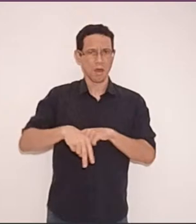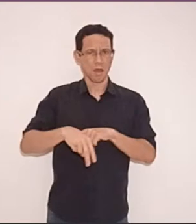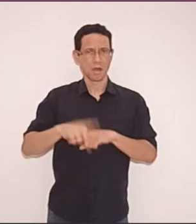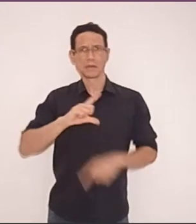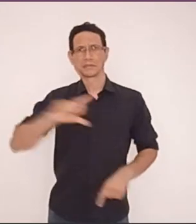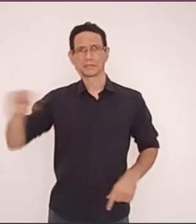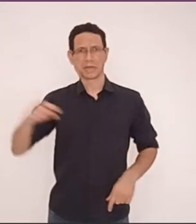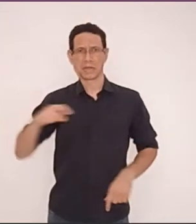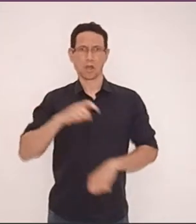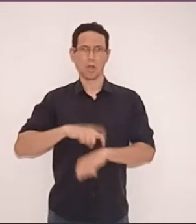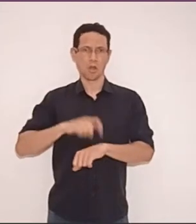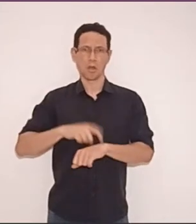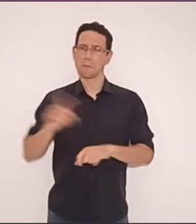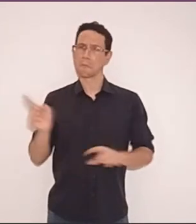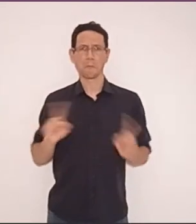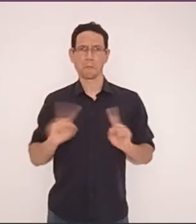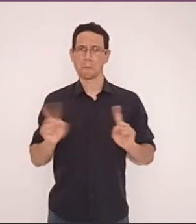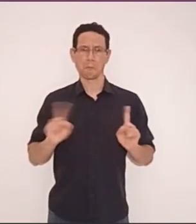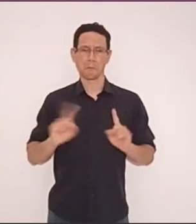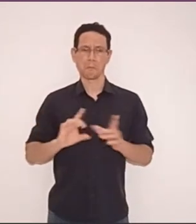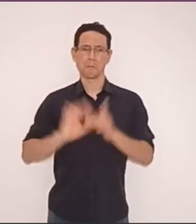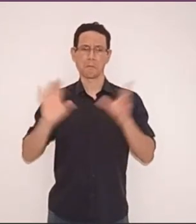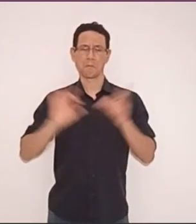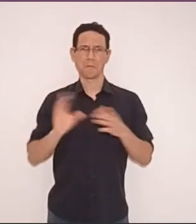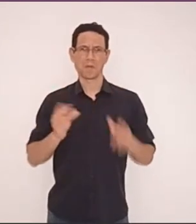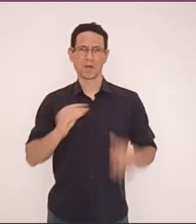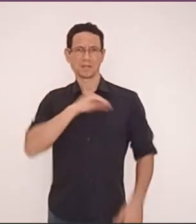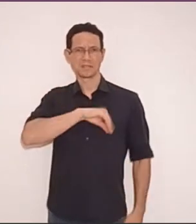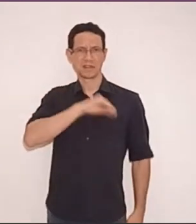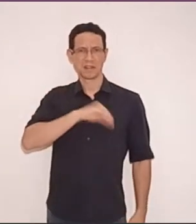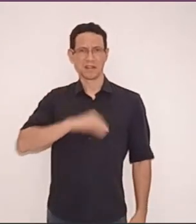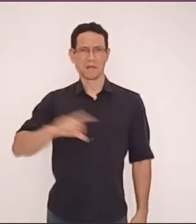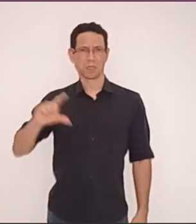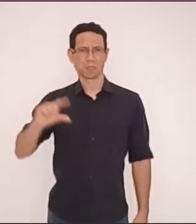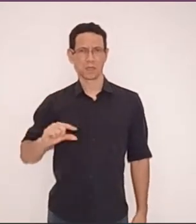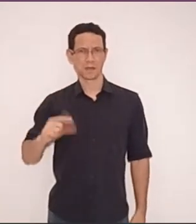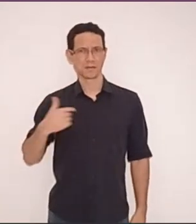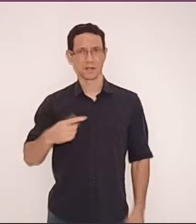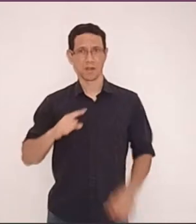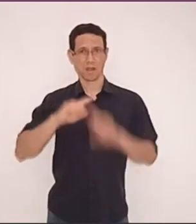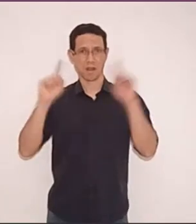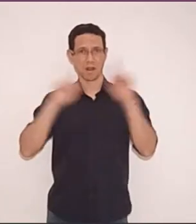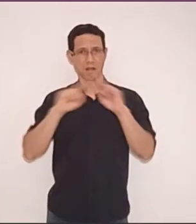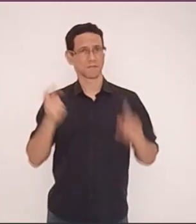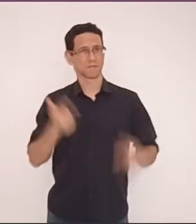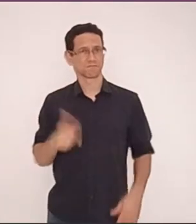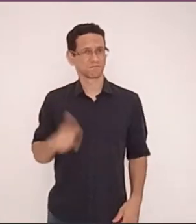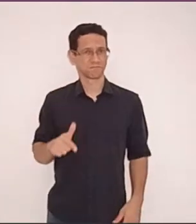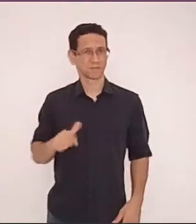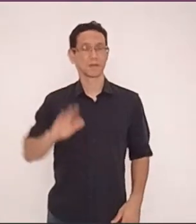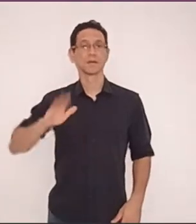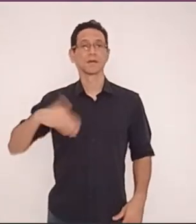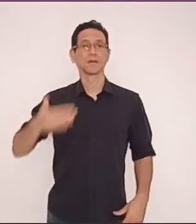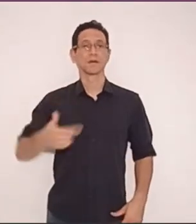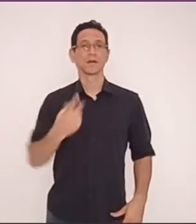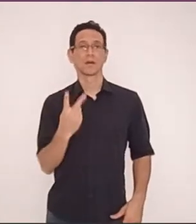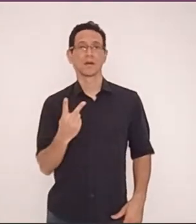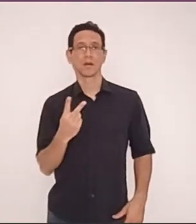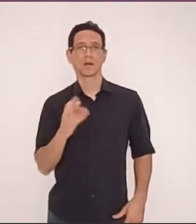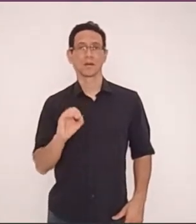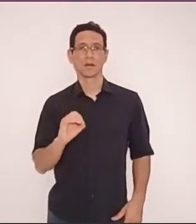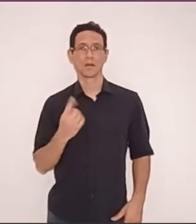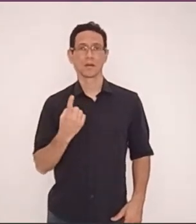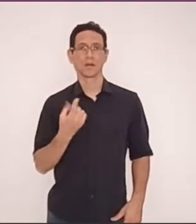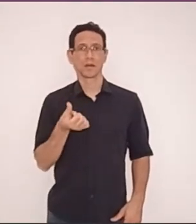carinho eu não questionava os baixos salários e por aí vai então sonho com 2016 que eu fui entender e